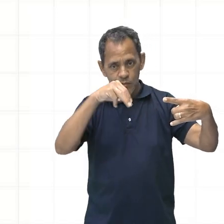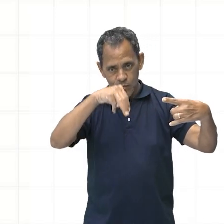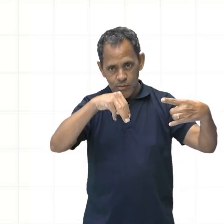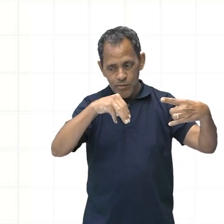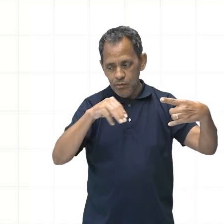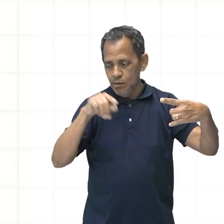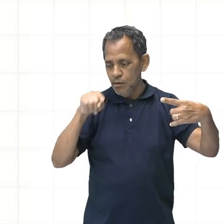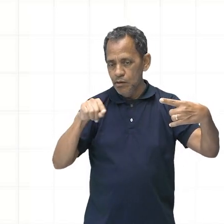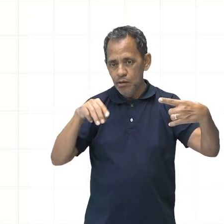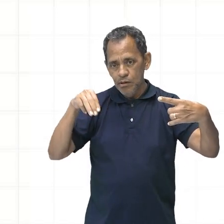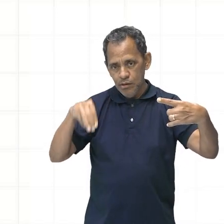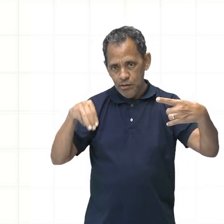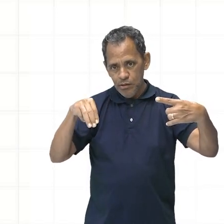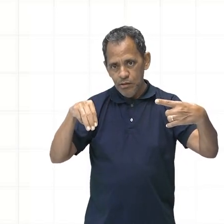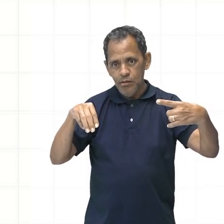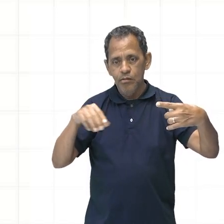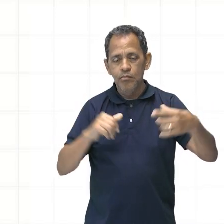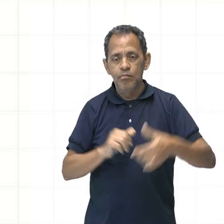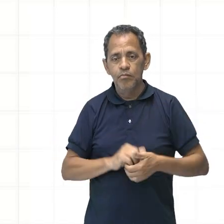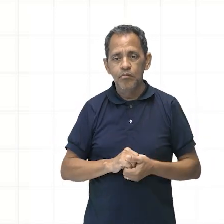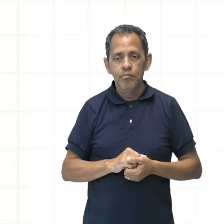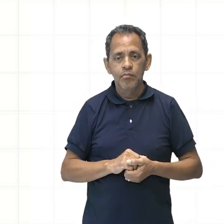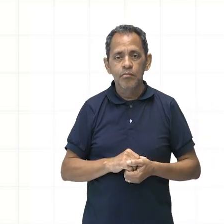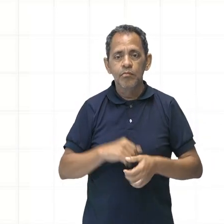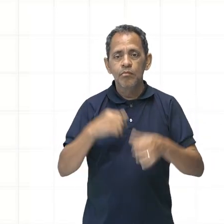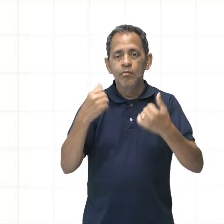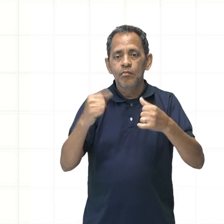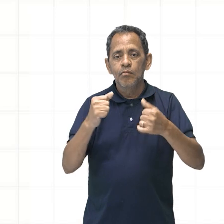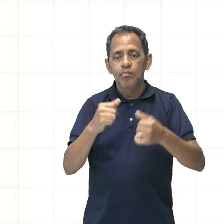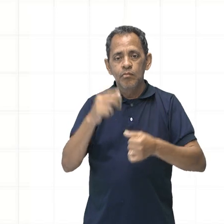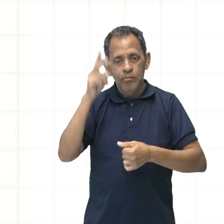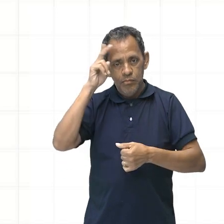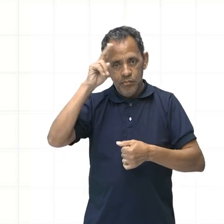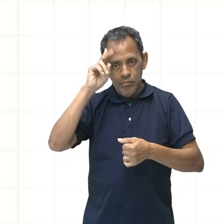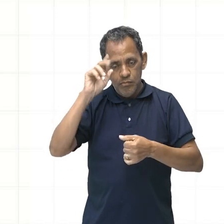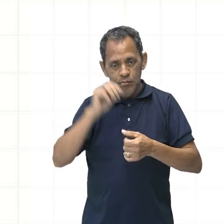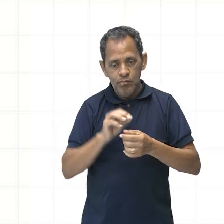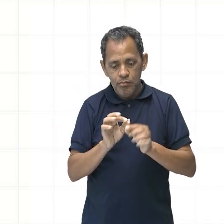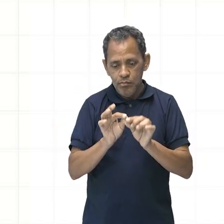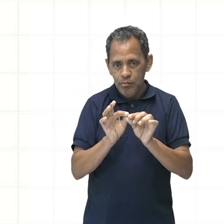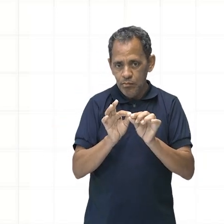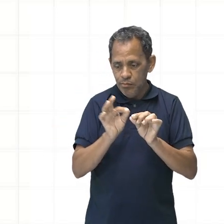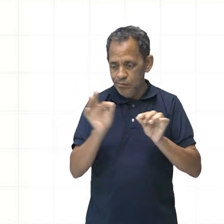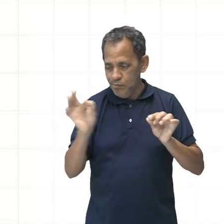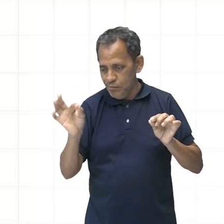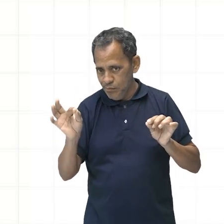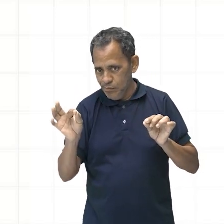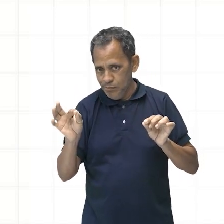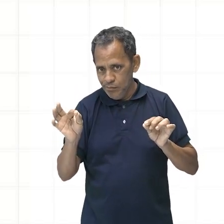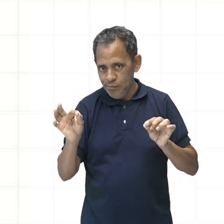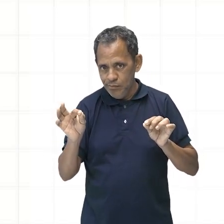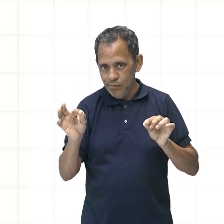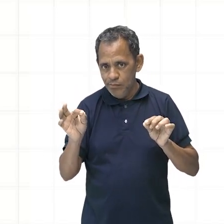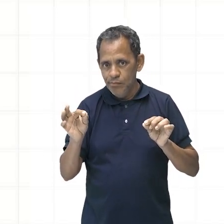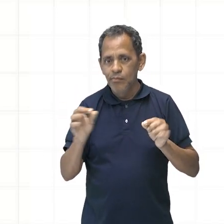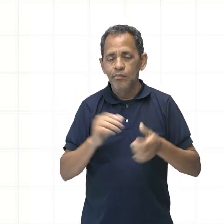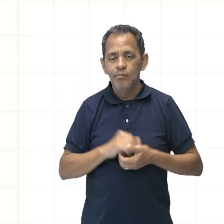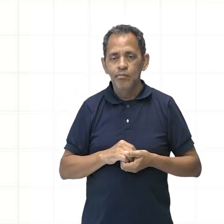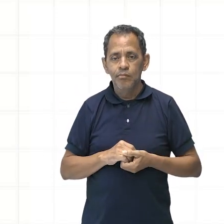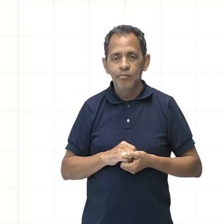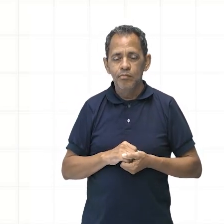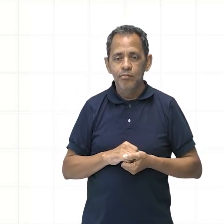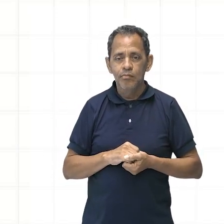está em metros. Então, eu tenho que me tocar que essa distância que ele deu aqui, ó, é